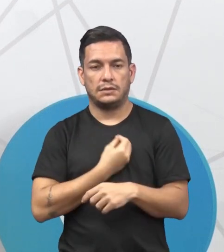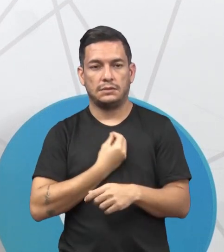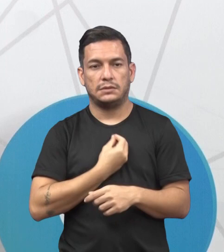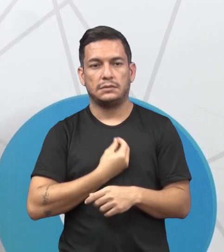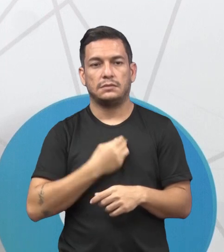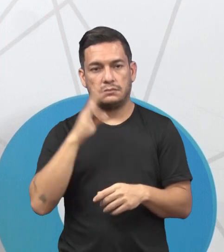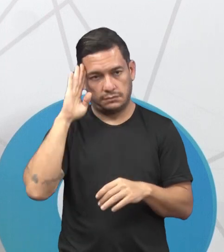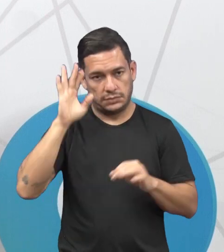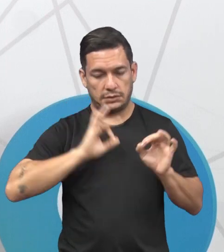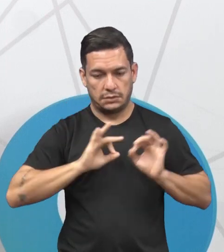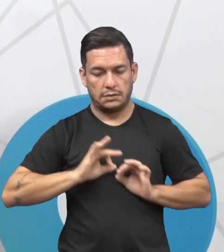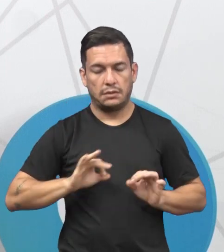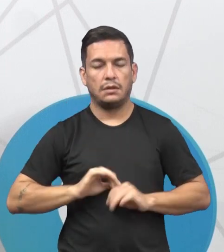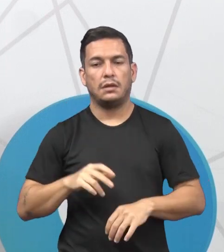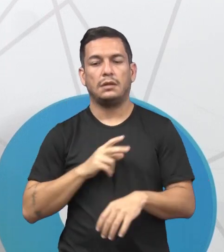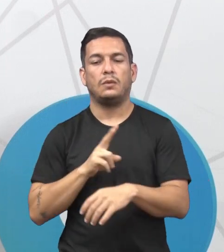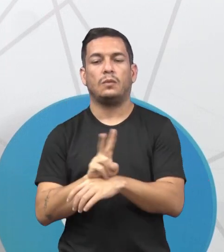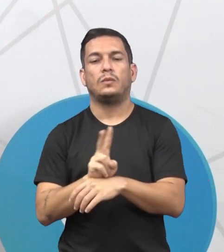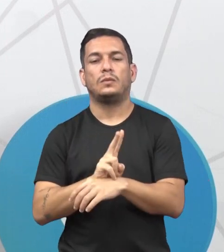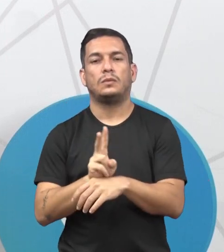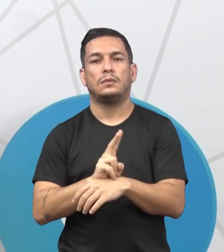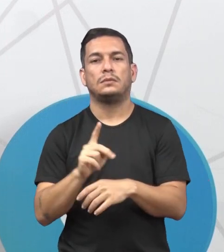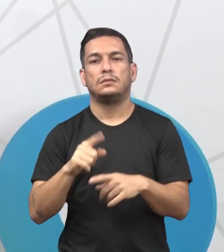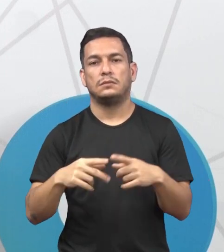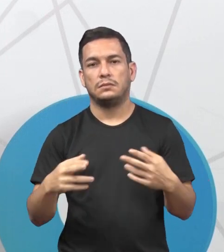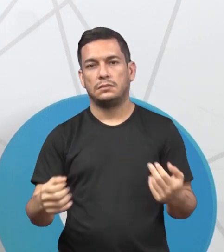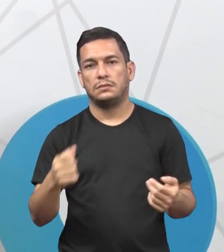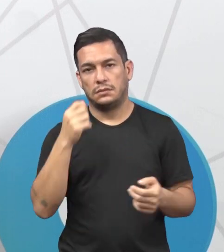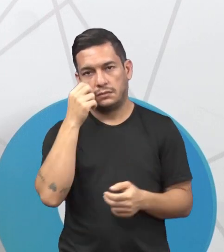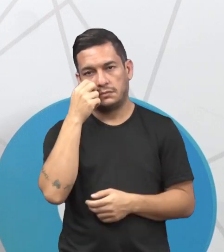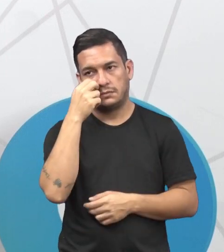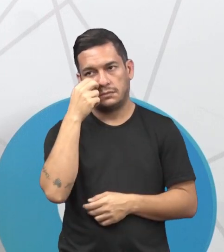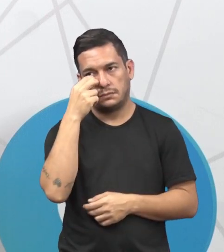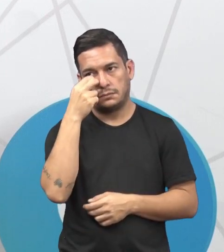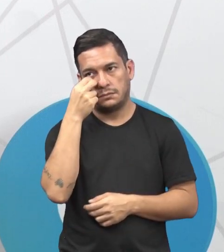controle também sobre a produção e sobre o beneficiamento desse material.